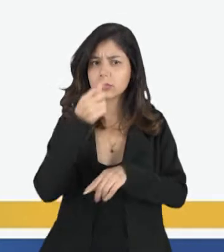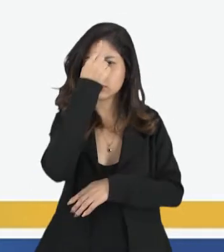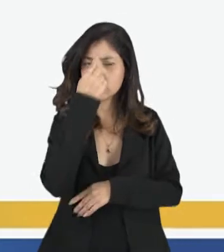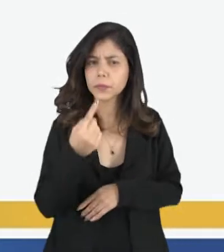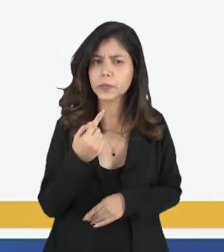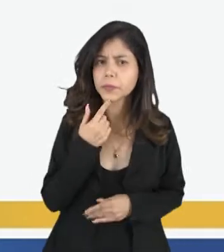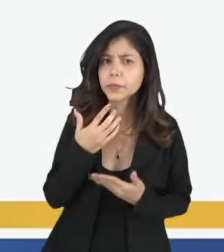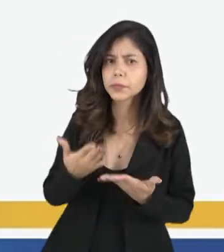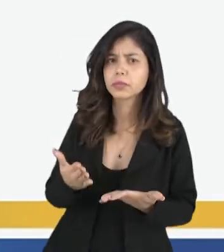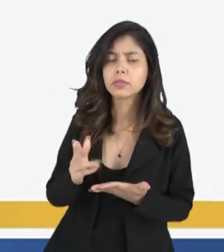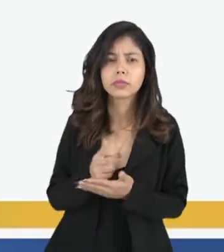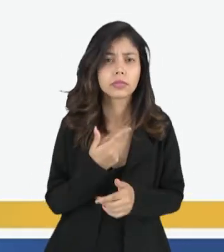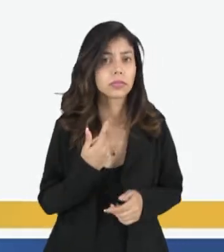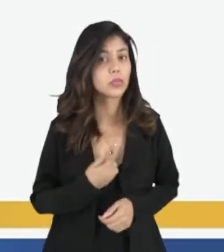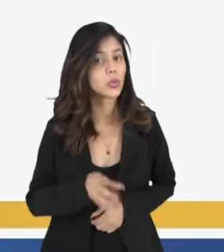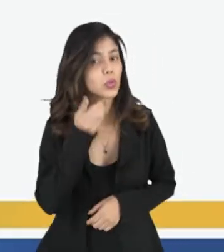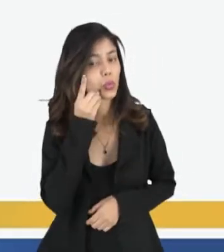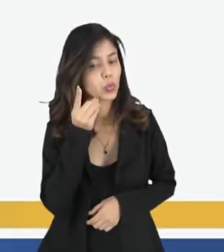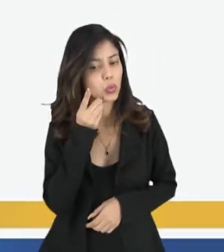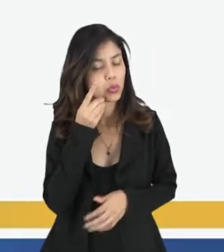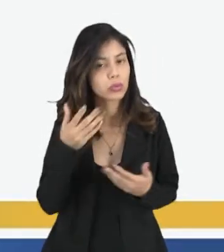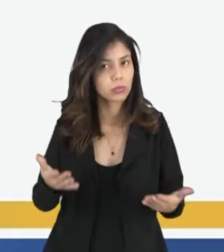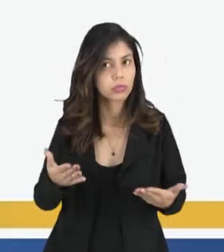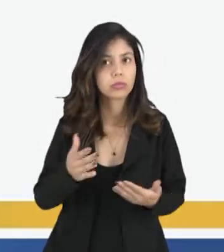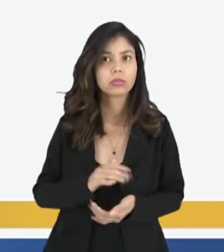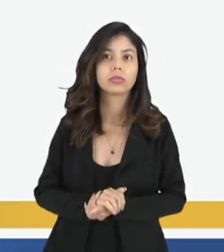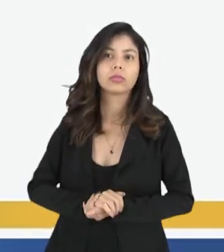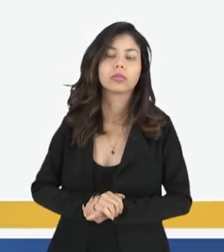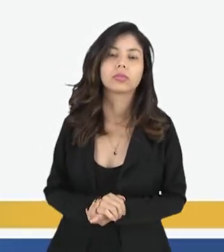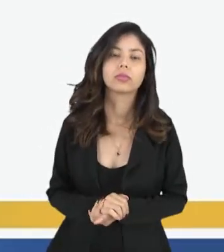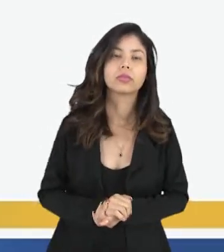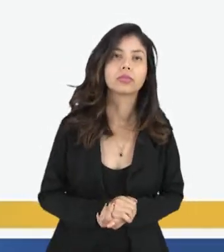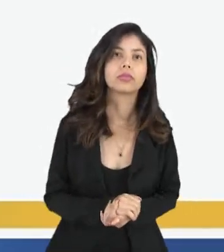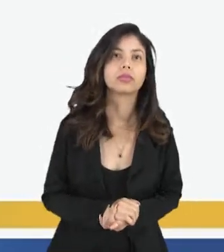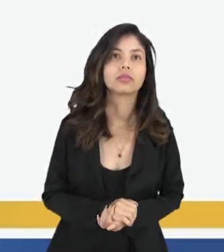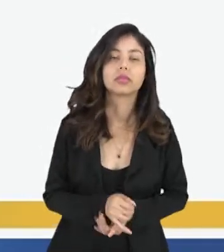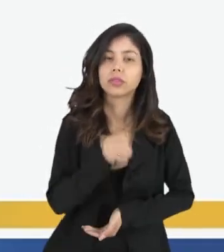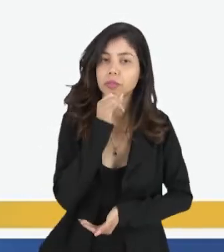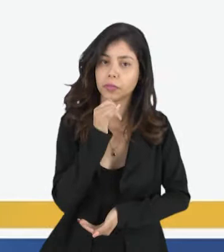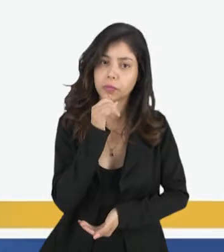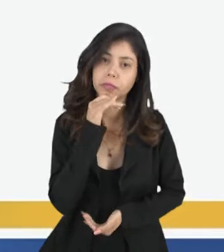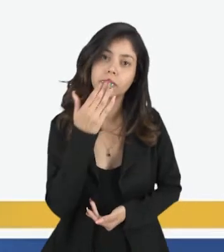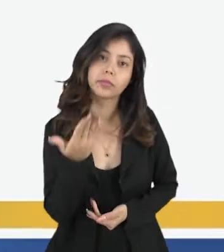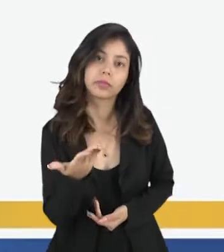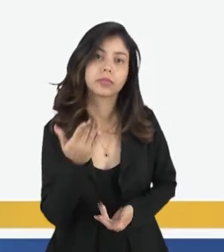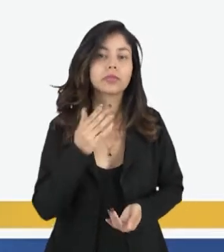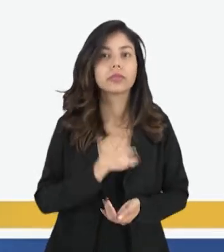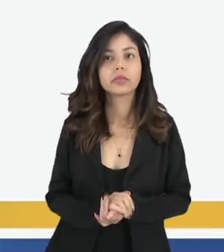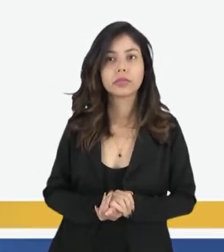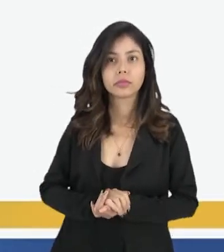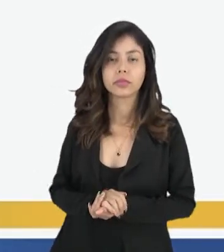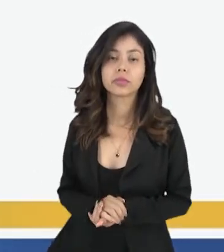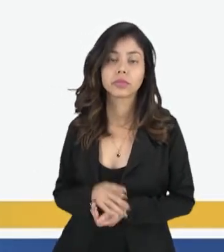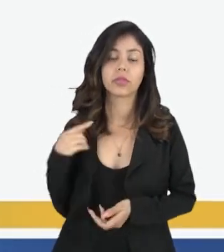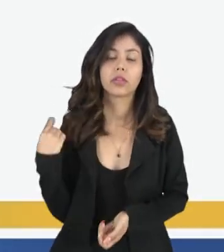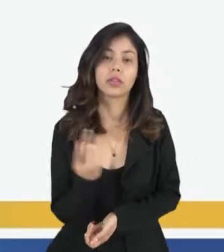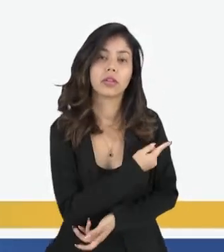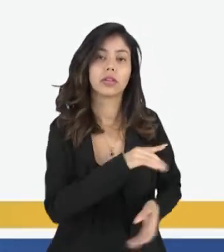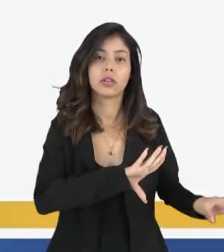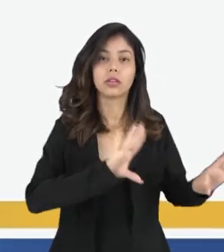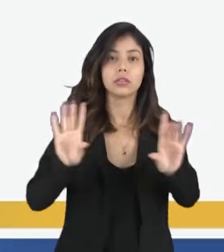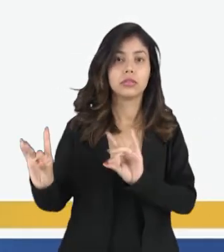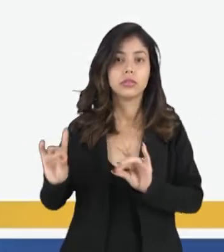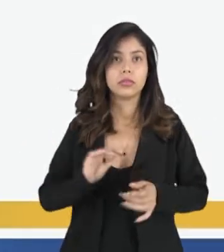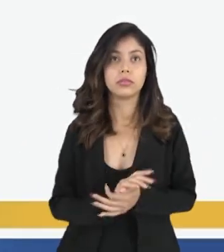em algumas situações do nosso cotidiano. E aí, para exemplificar essa situação, nós trouxemos